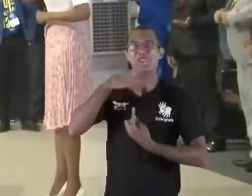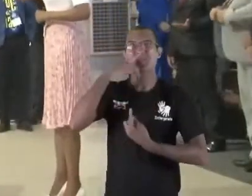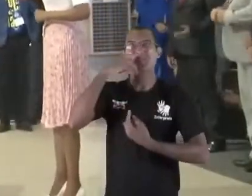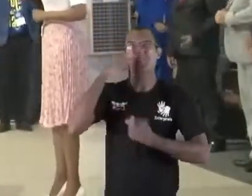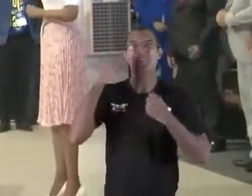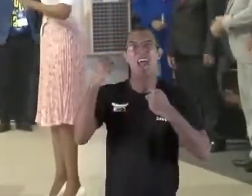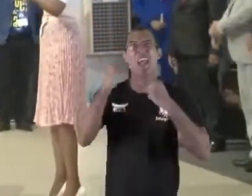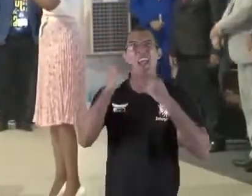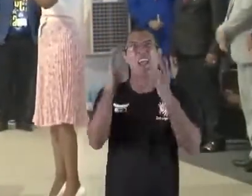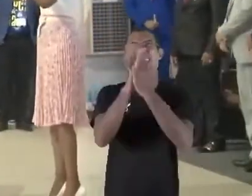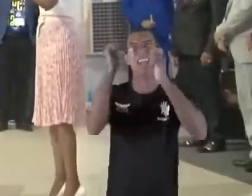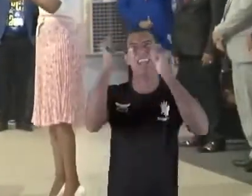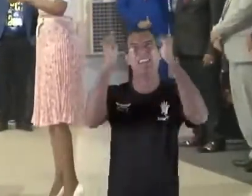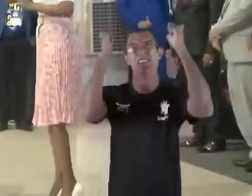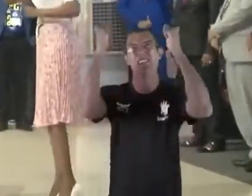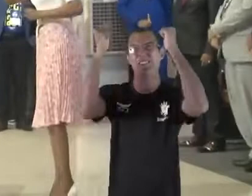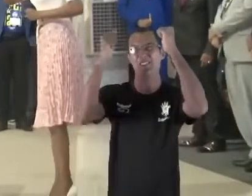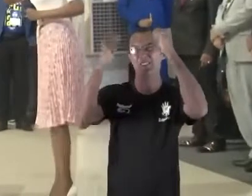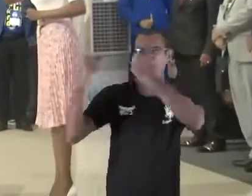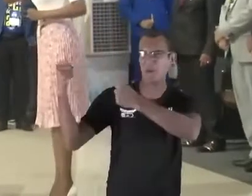do